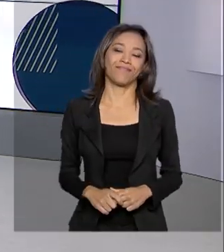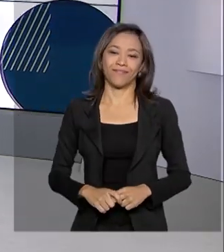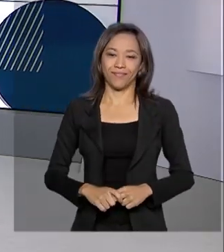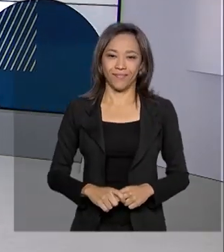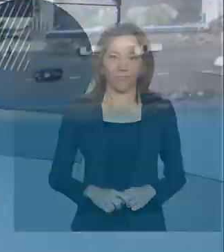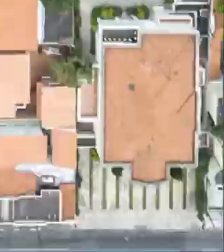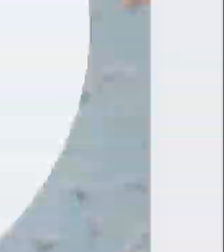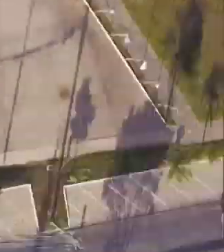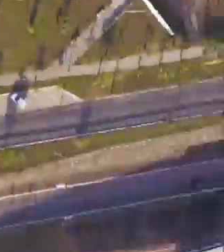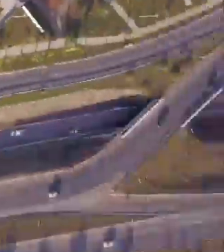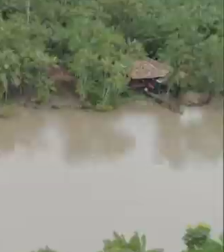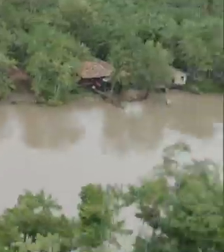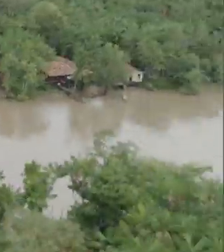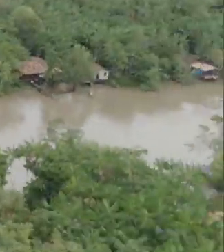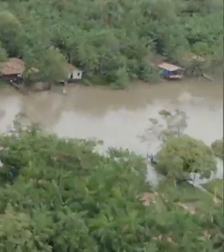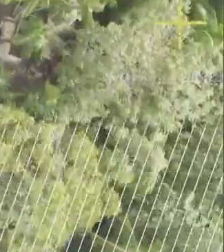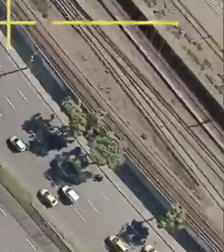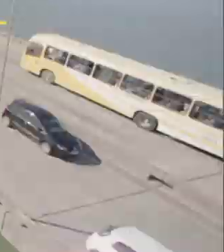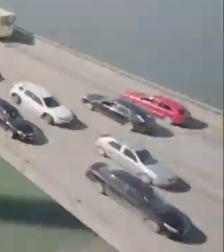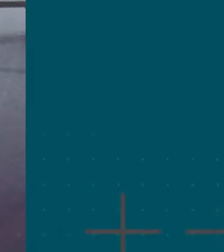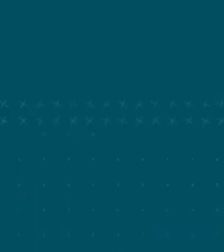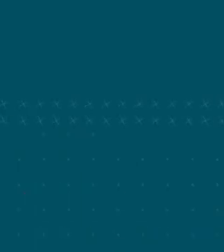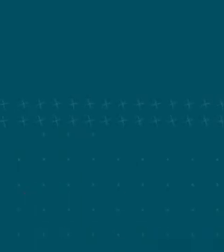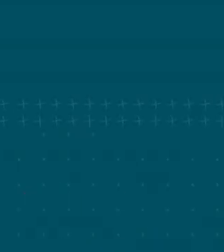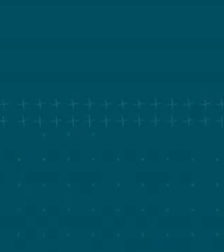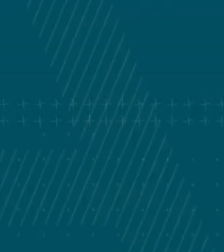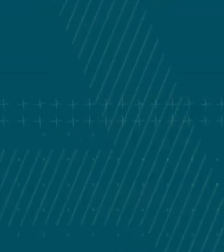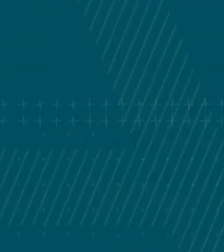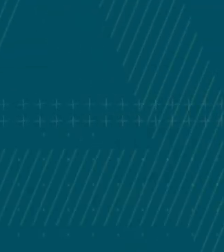lá e aí